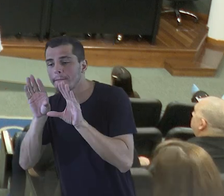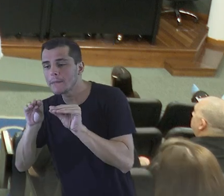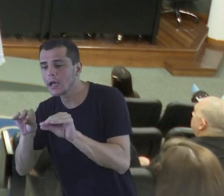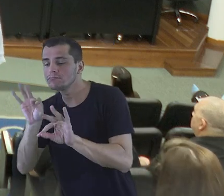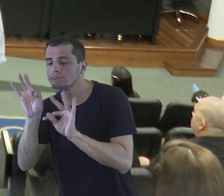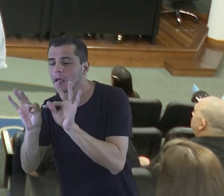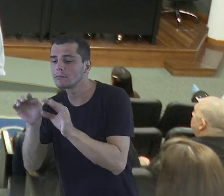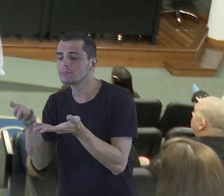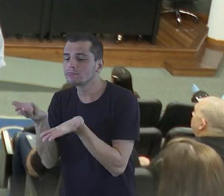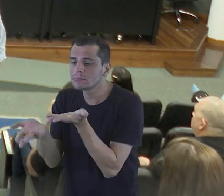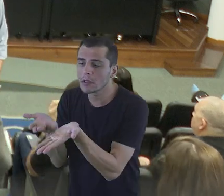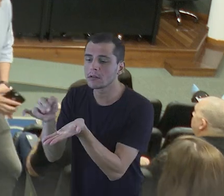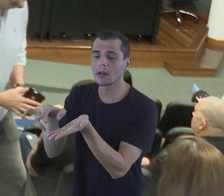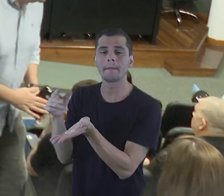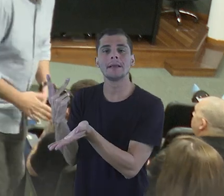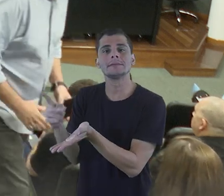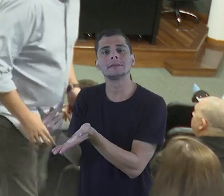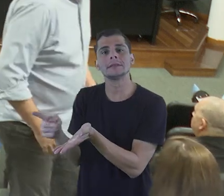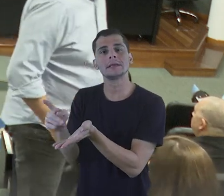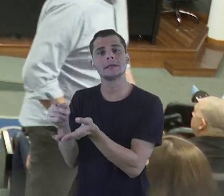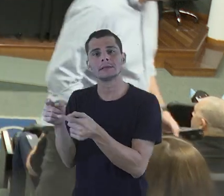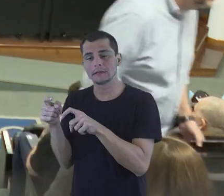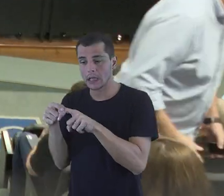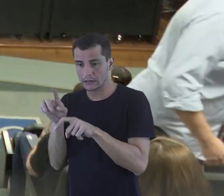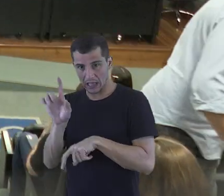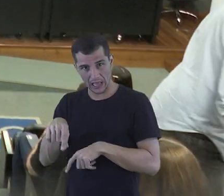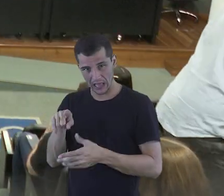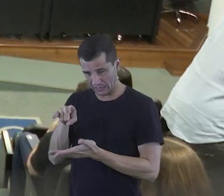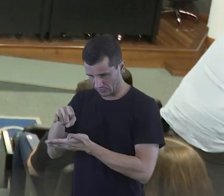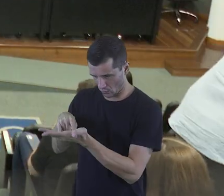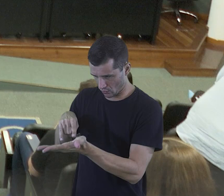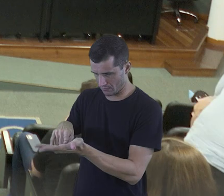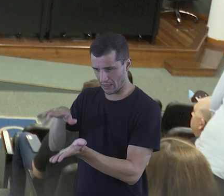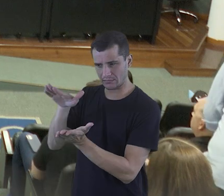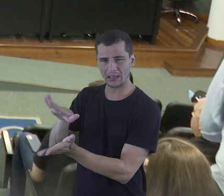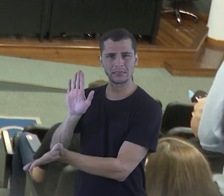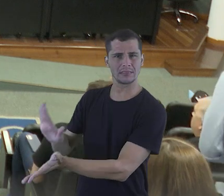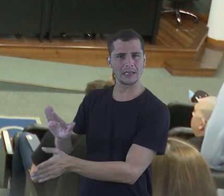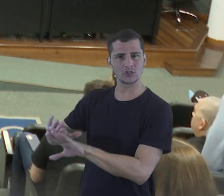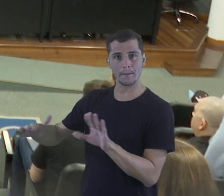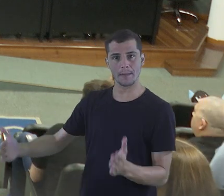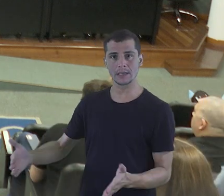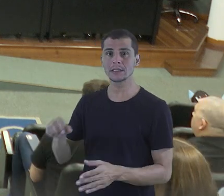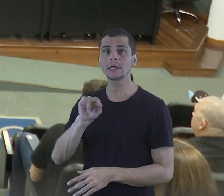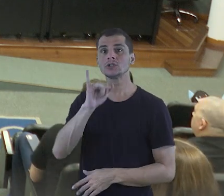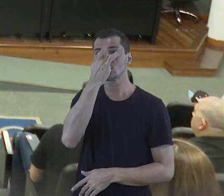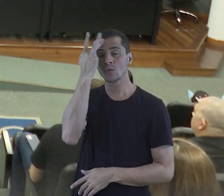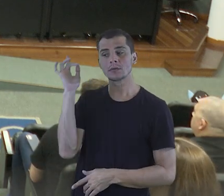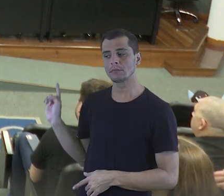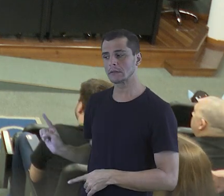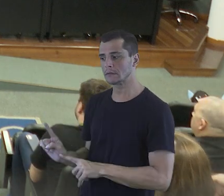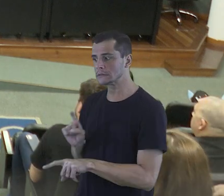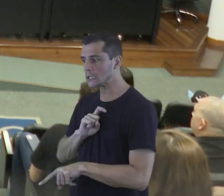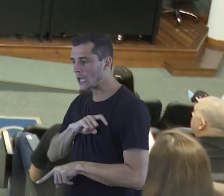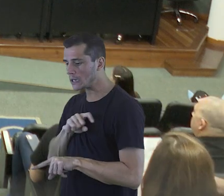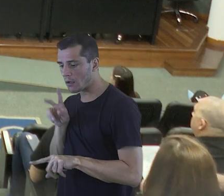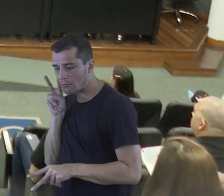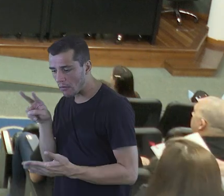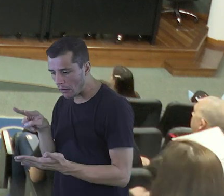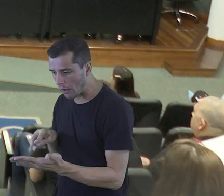médico trata esse dado ele pega o prontuário e deixa em cima da mesa e se esse dado vaza da mesa dele não é?